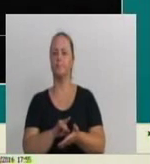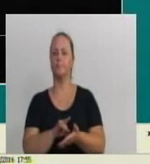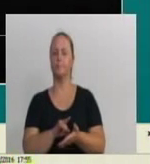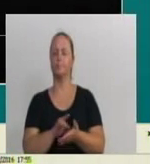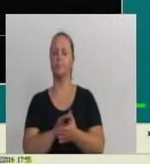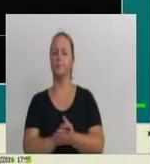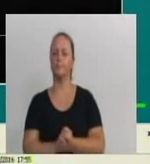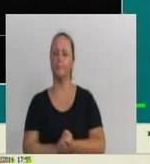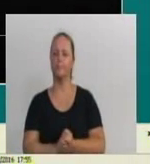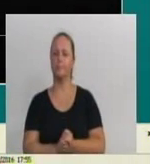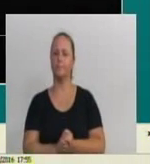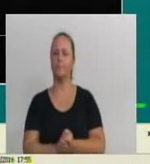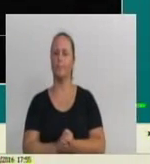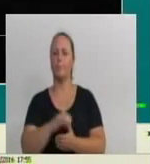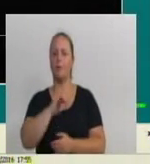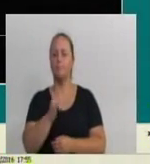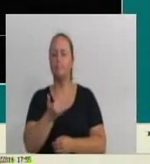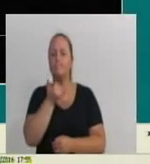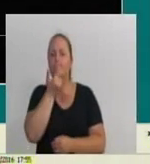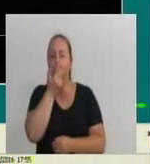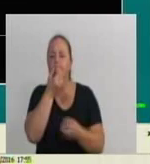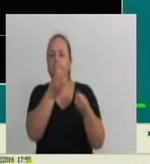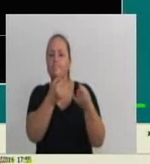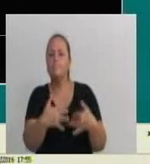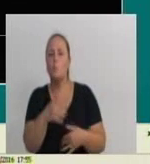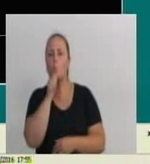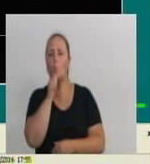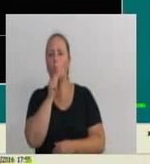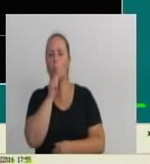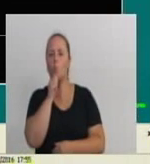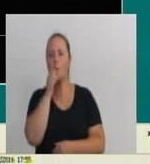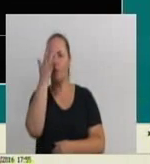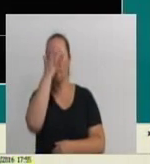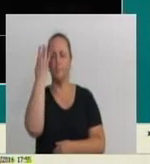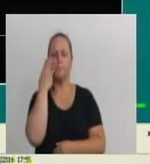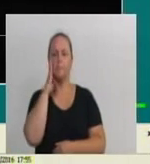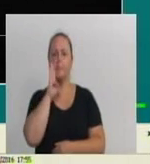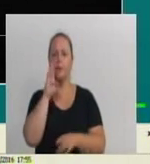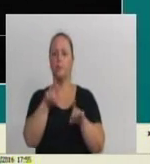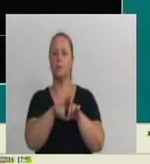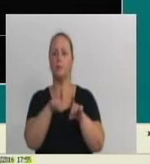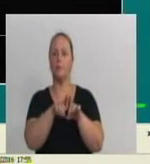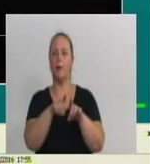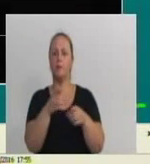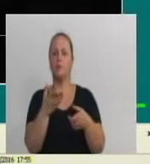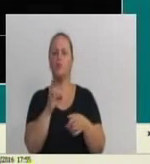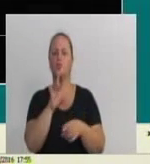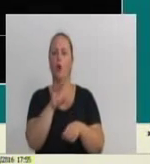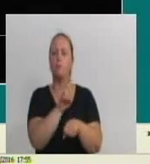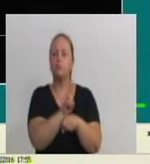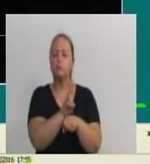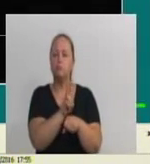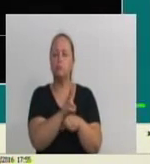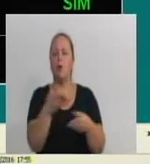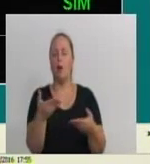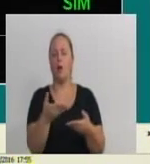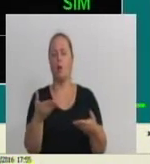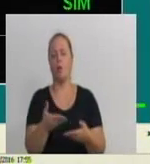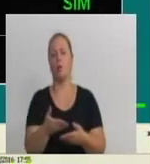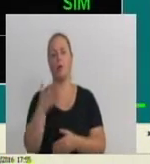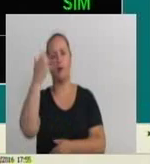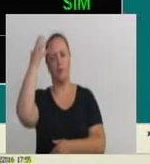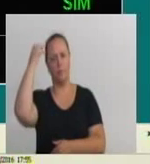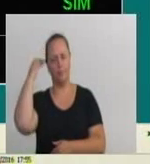a justificativa de ausência da sessão do vereador Beto e temporário também do vereador Ivanates. Vereador Zeca, seu voto